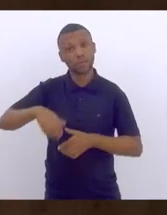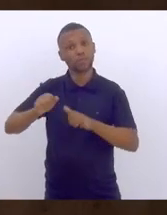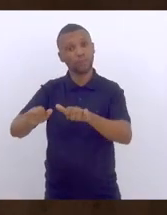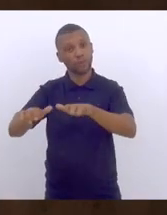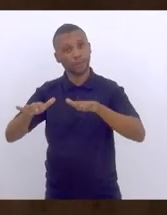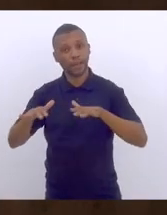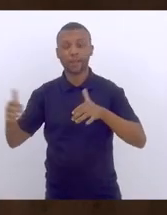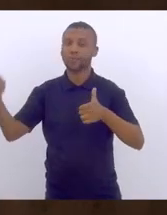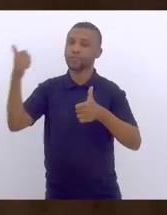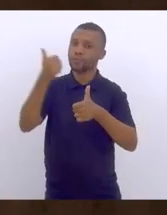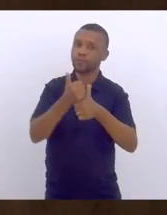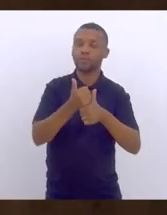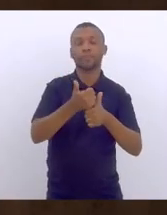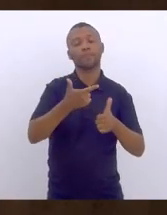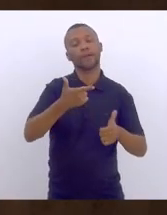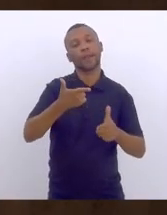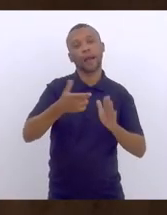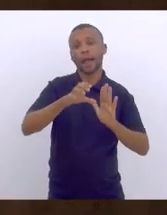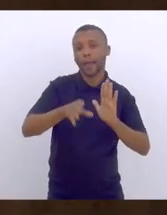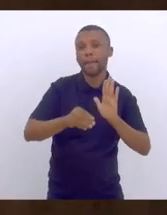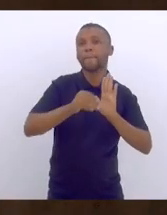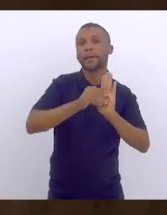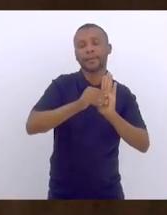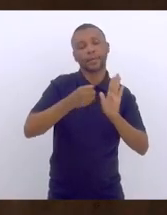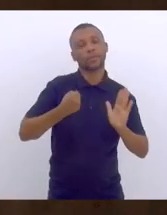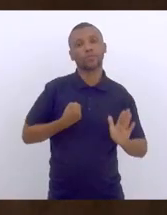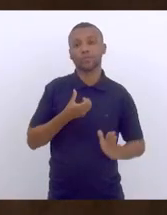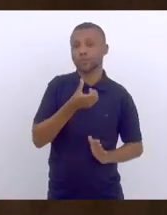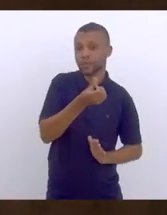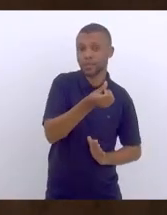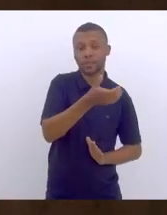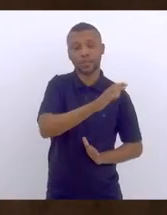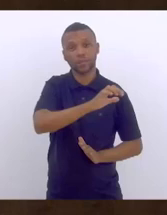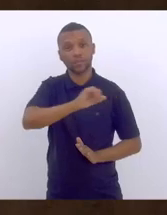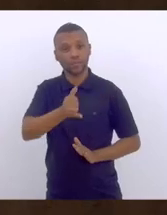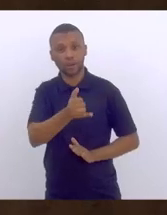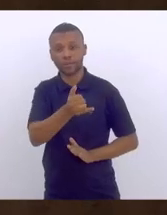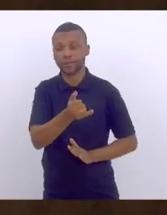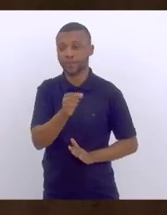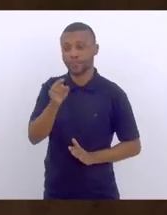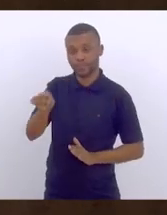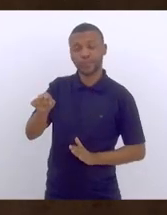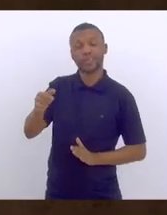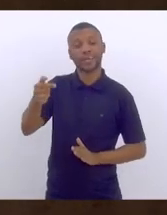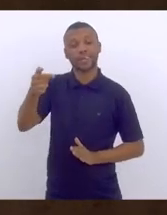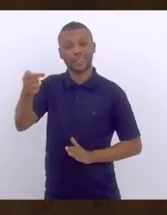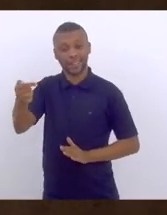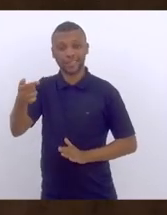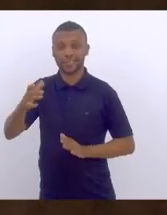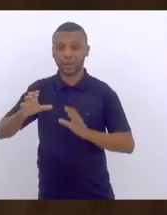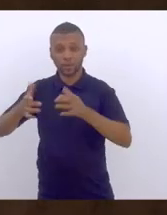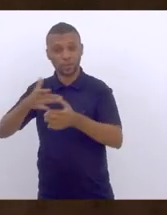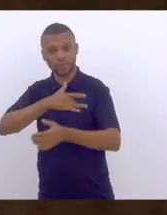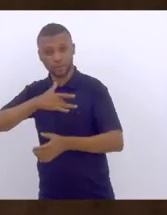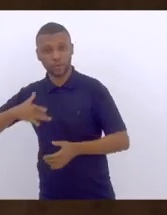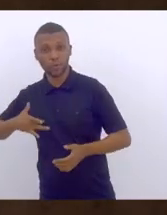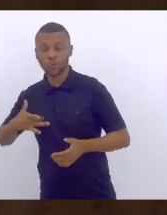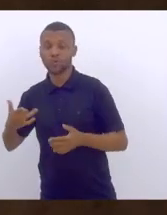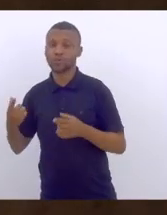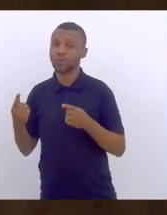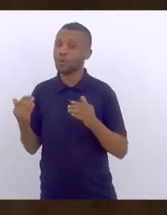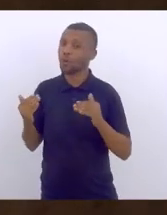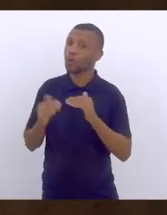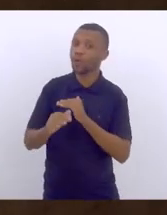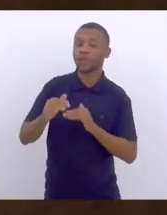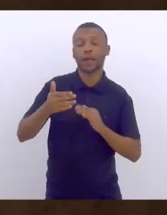número 6 da CCJ e a número 5 da Comissão de Saúde pela emenda 7 da CCJ, contrária à emenda